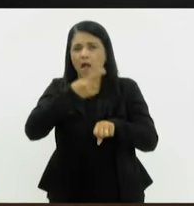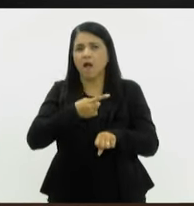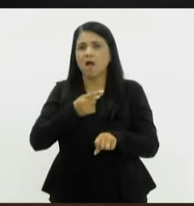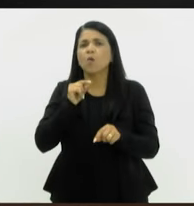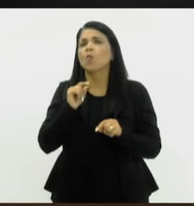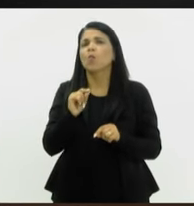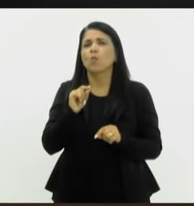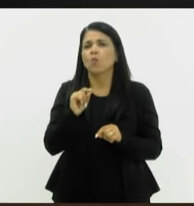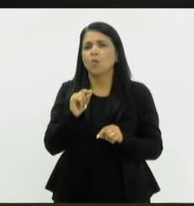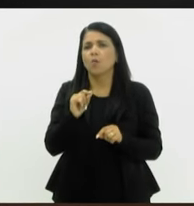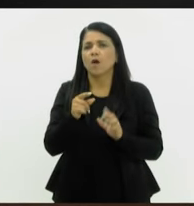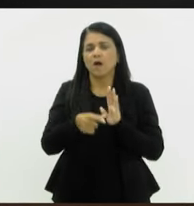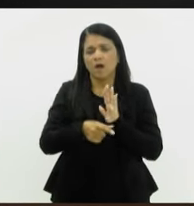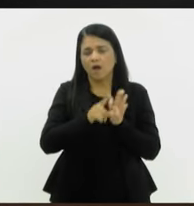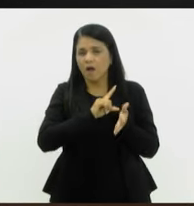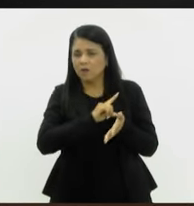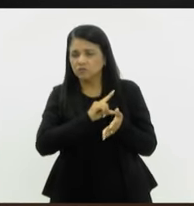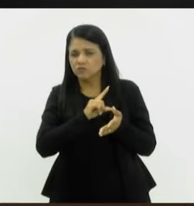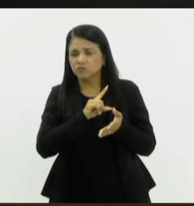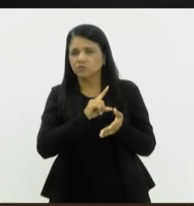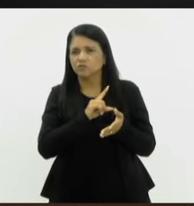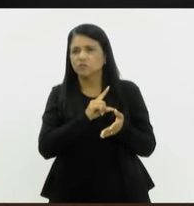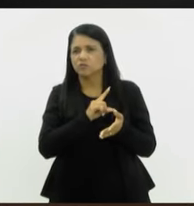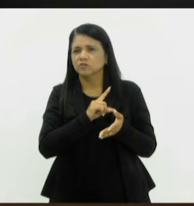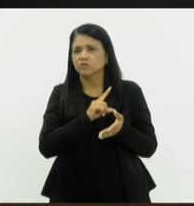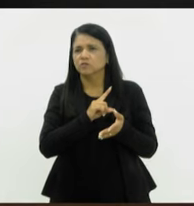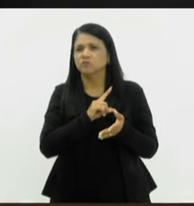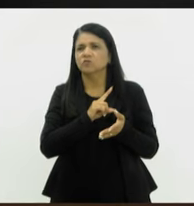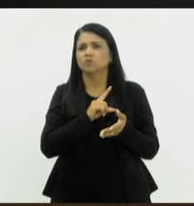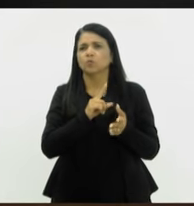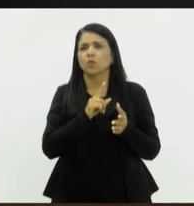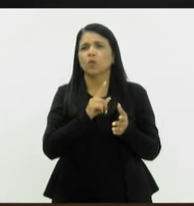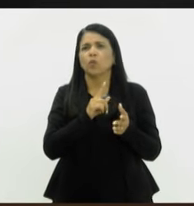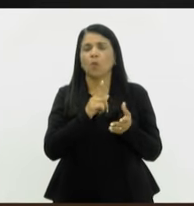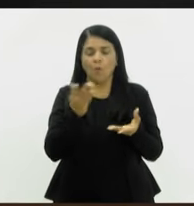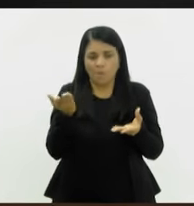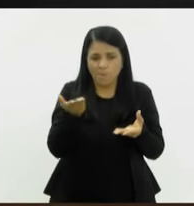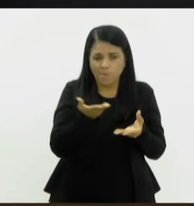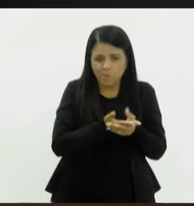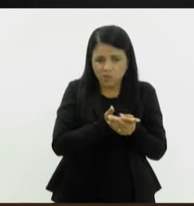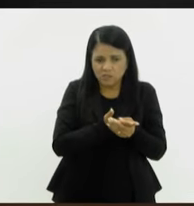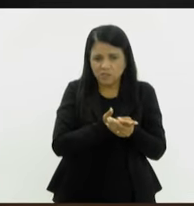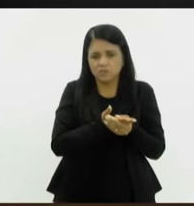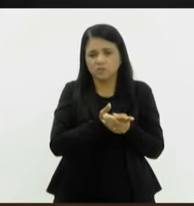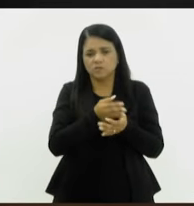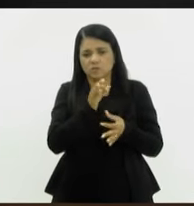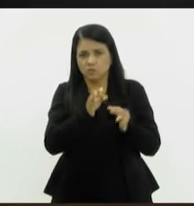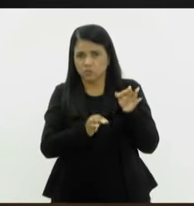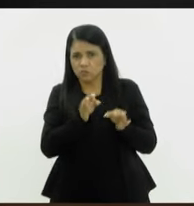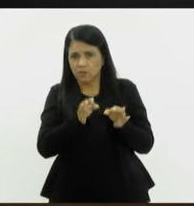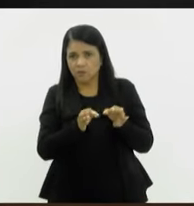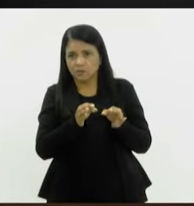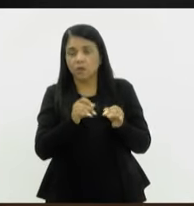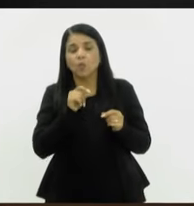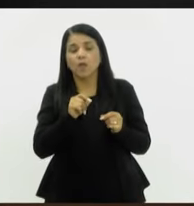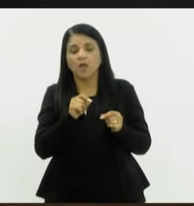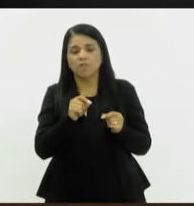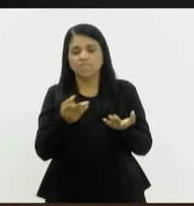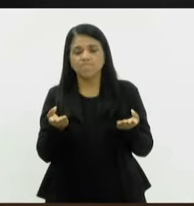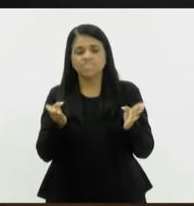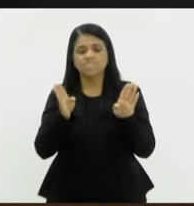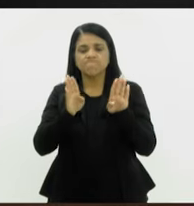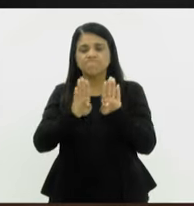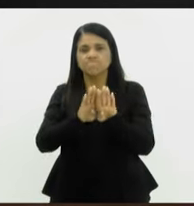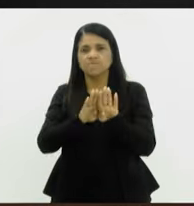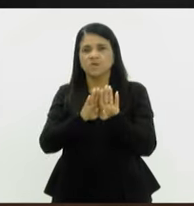pensamento antes do processo transitado julgado uma coisa tem que ser feita laca para que não